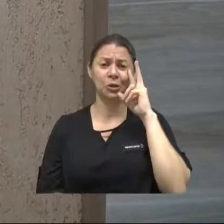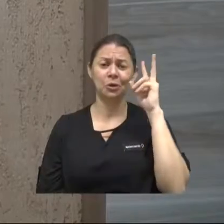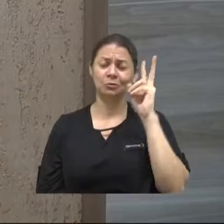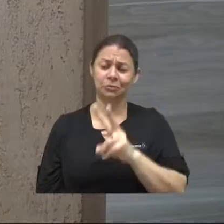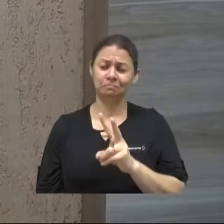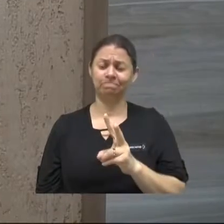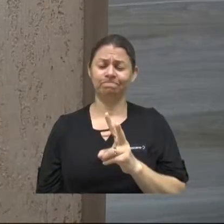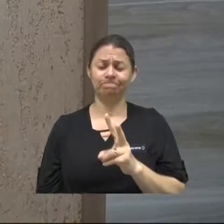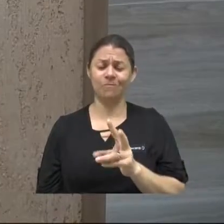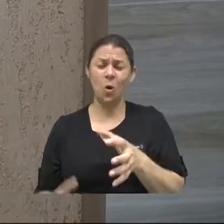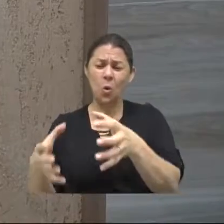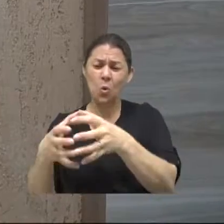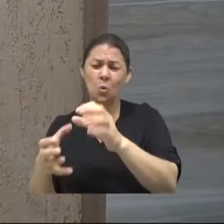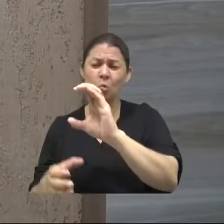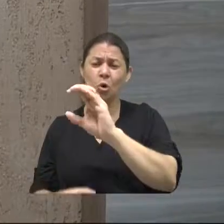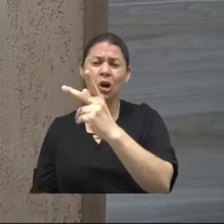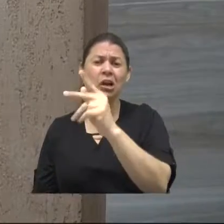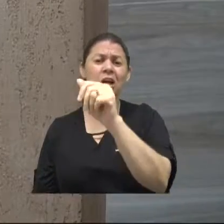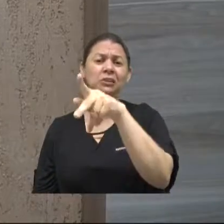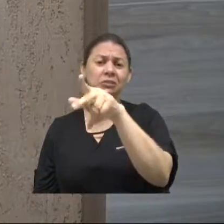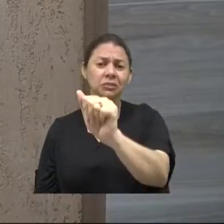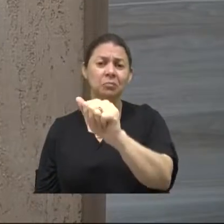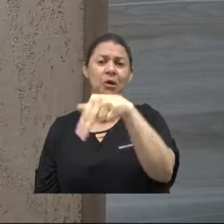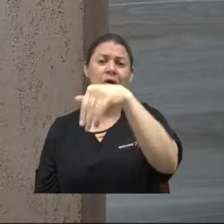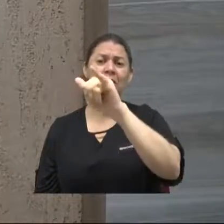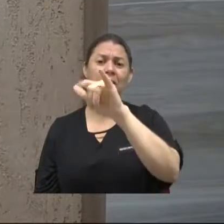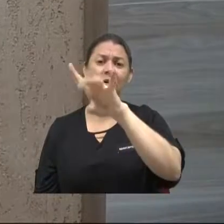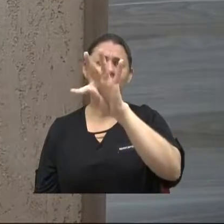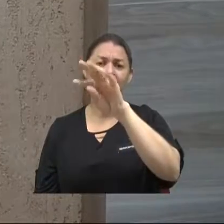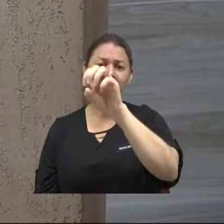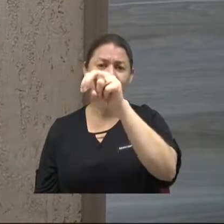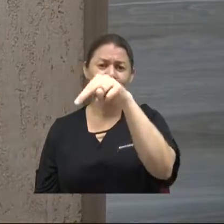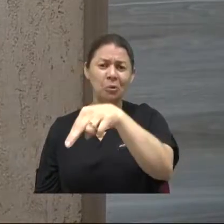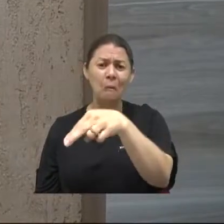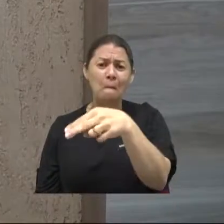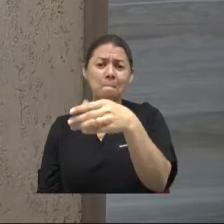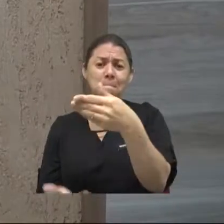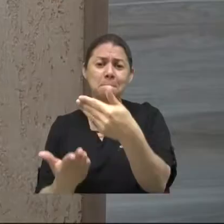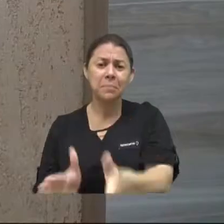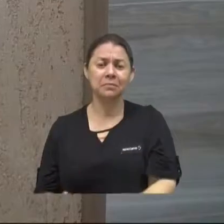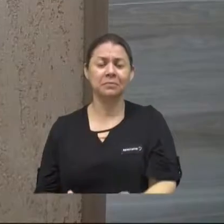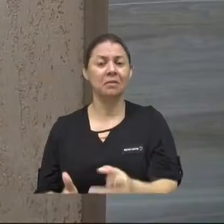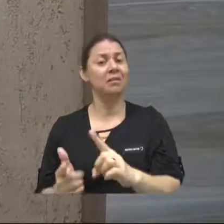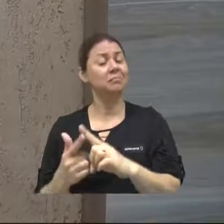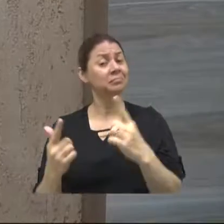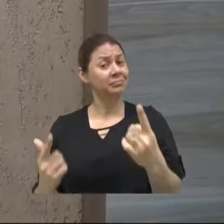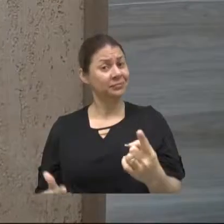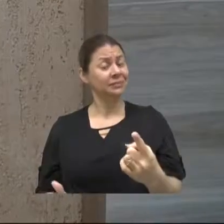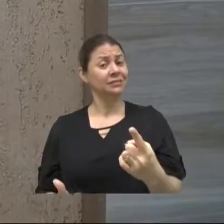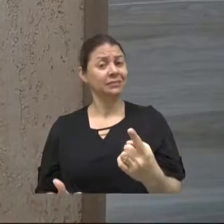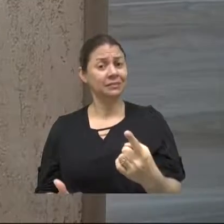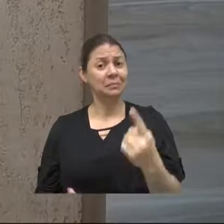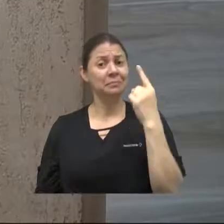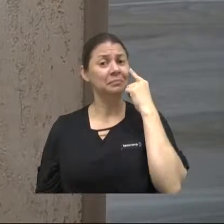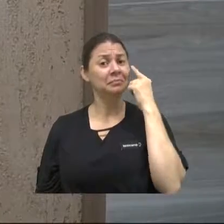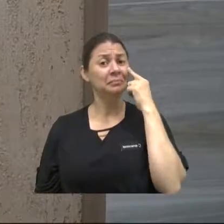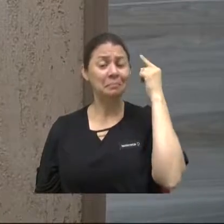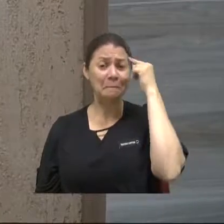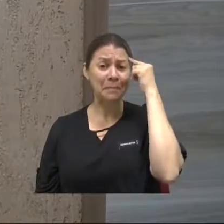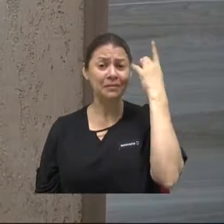de vitória. Não é? Uma casa com 21 vereadores, onde eu venho só